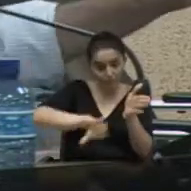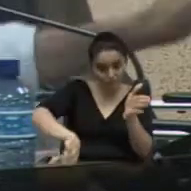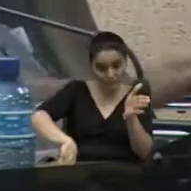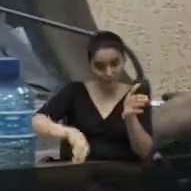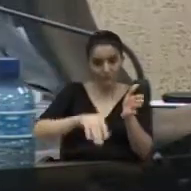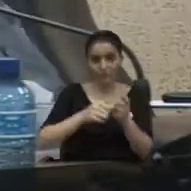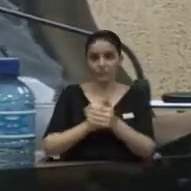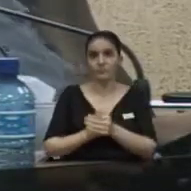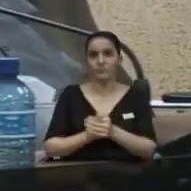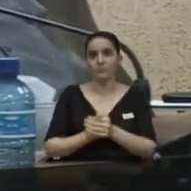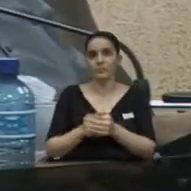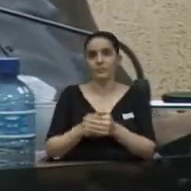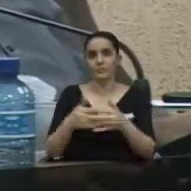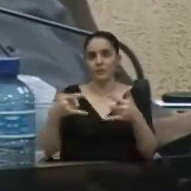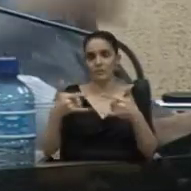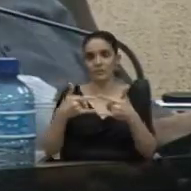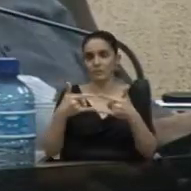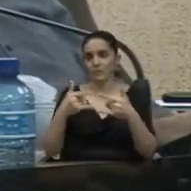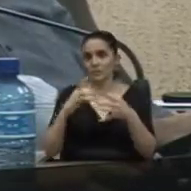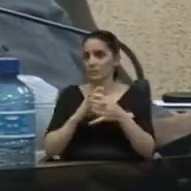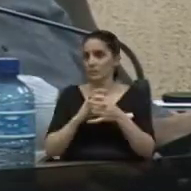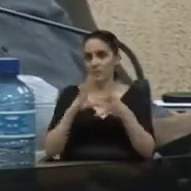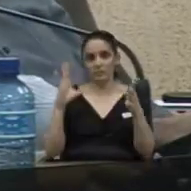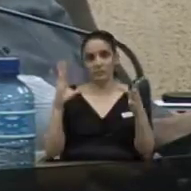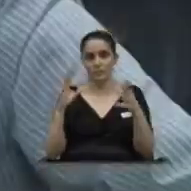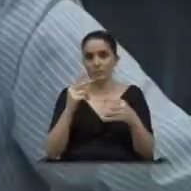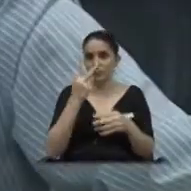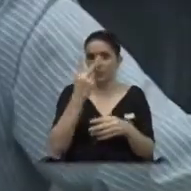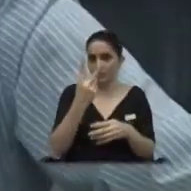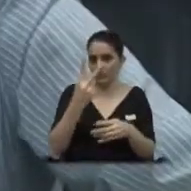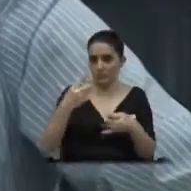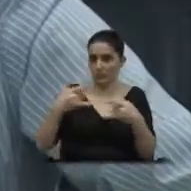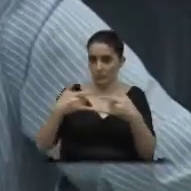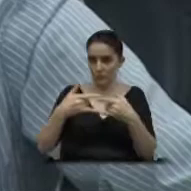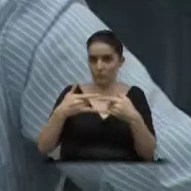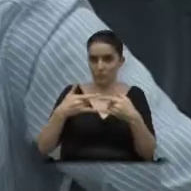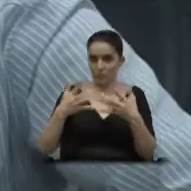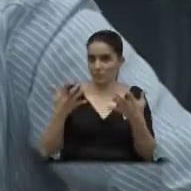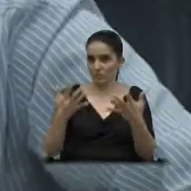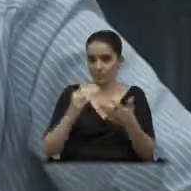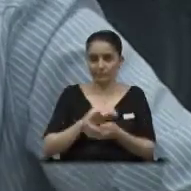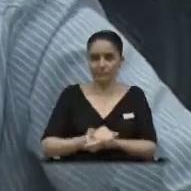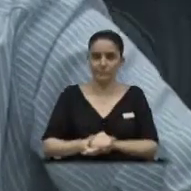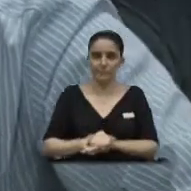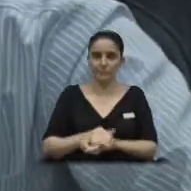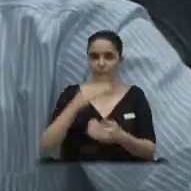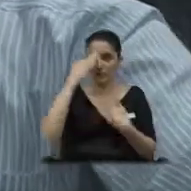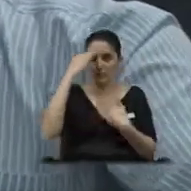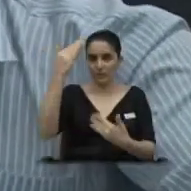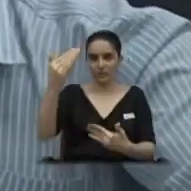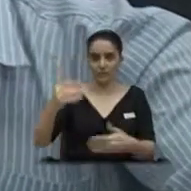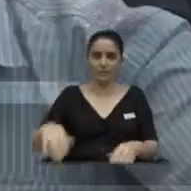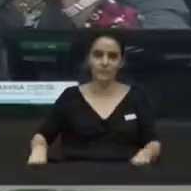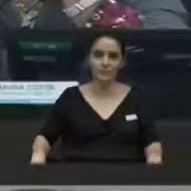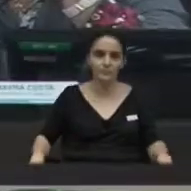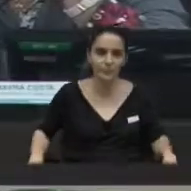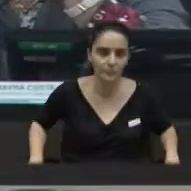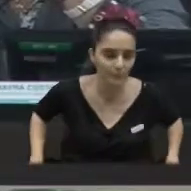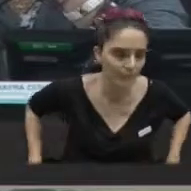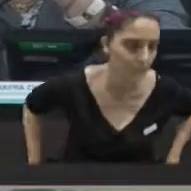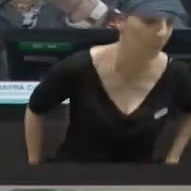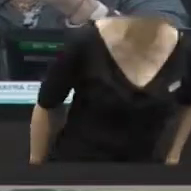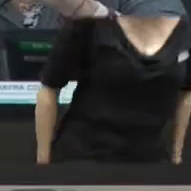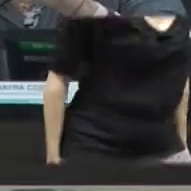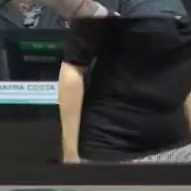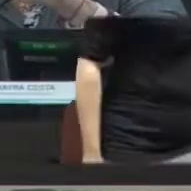e deixar a limitação, os 2 passos. Essa é a pergunta. Obrigado. Vereador Helder.